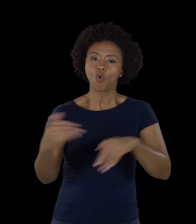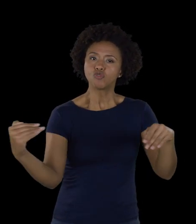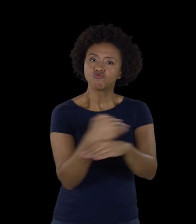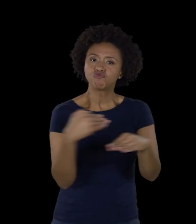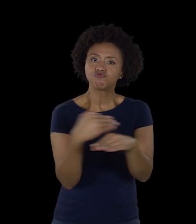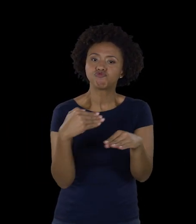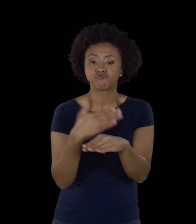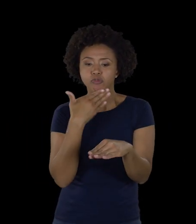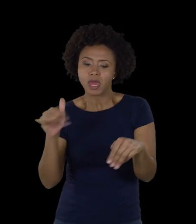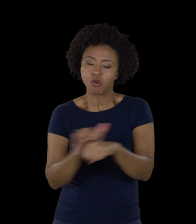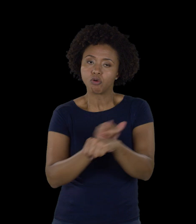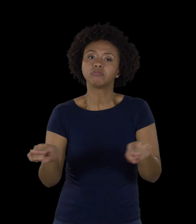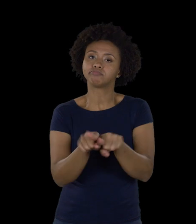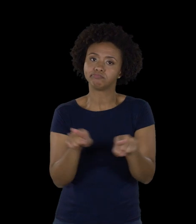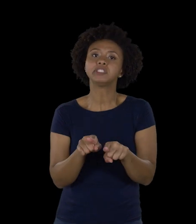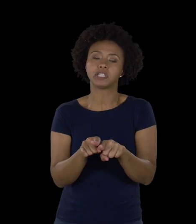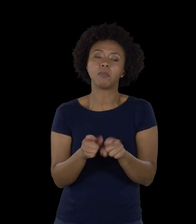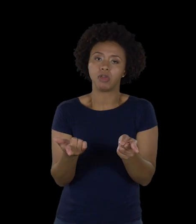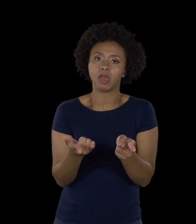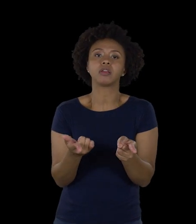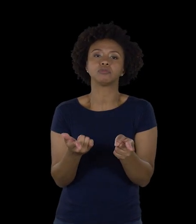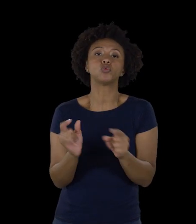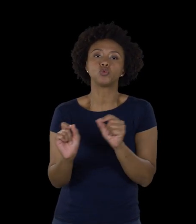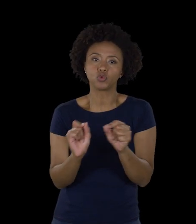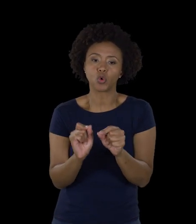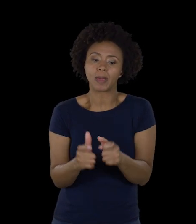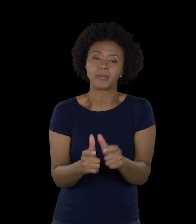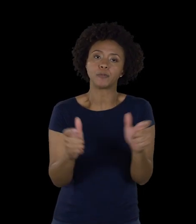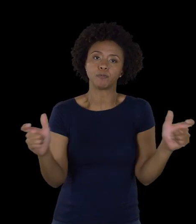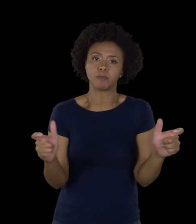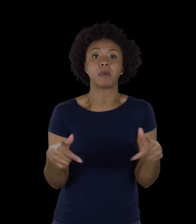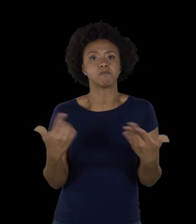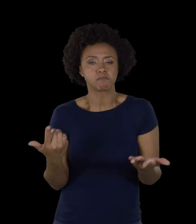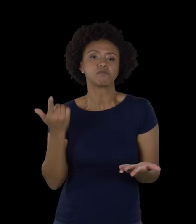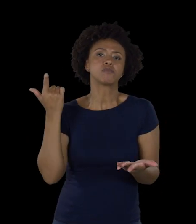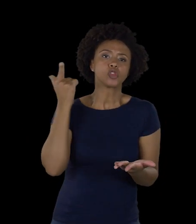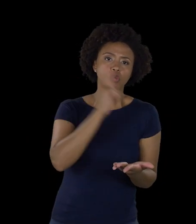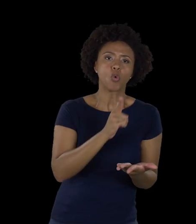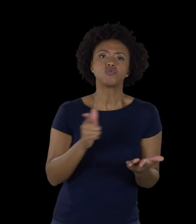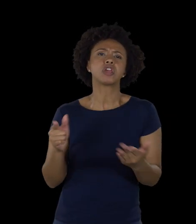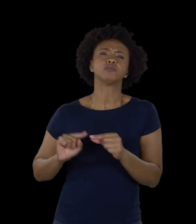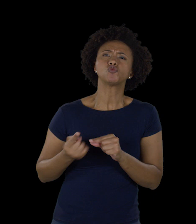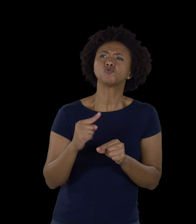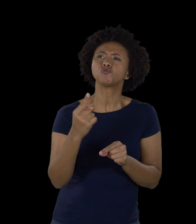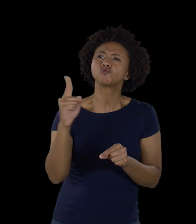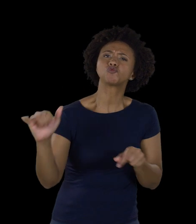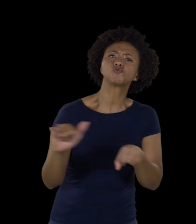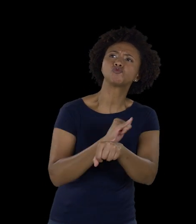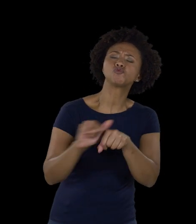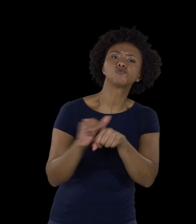preciso criar novos caminhos entre um país de vastas áreas, muito distantes e